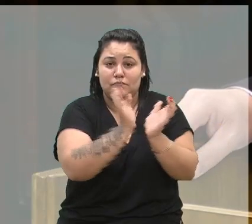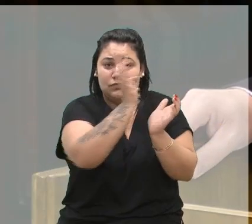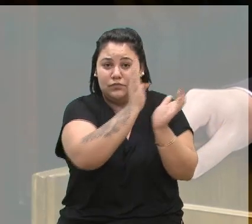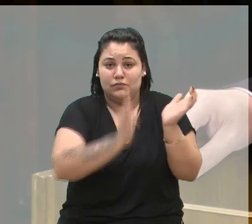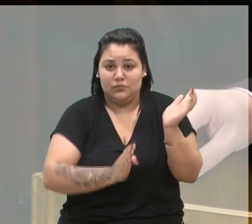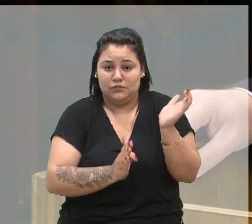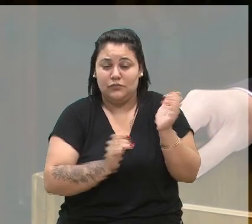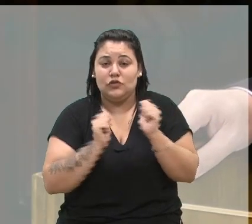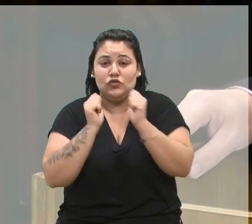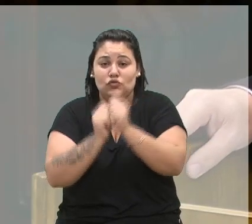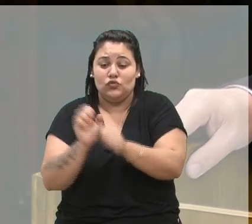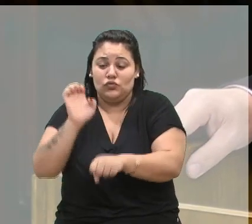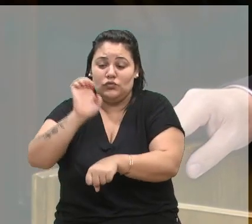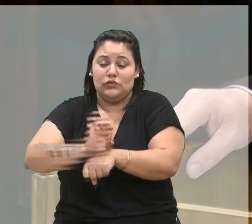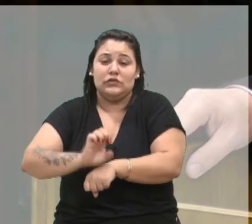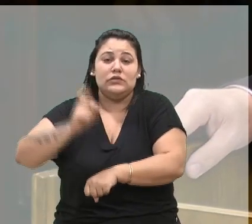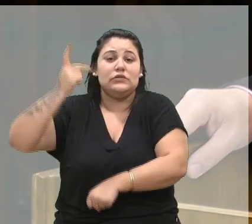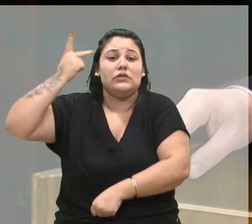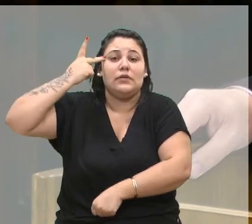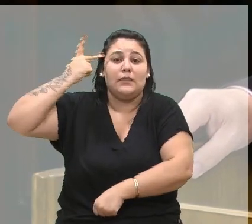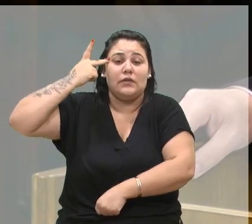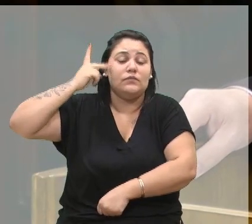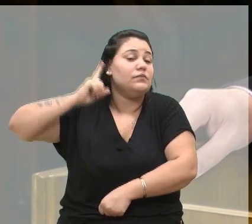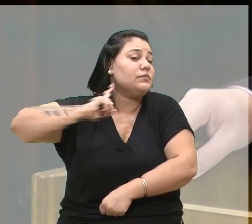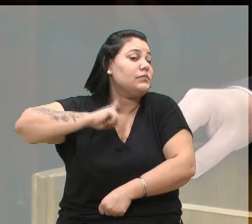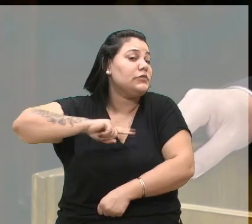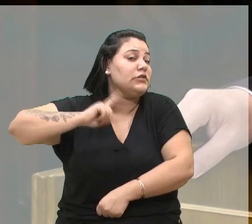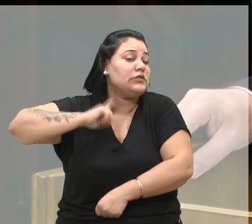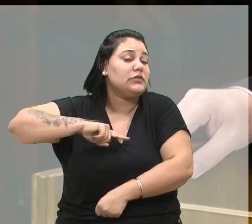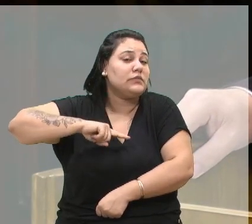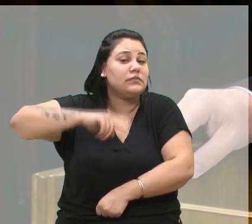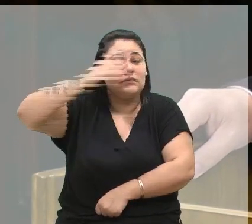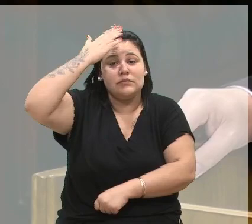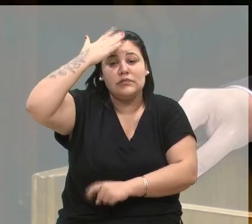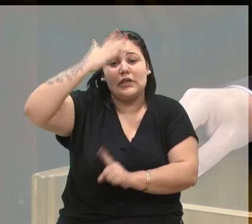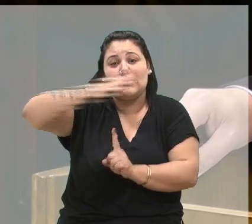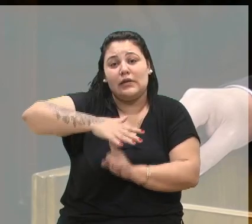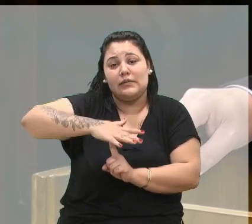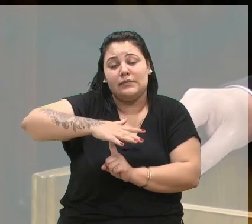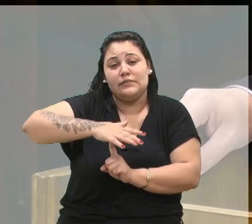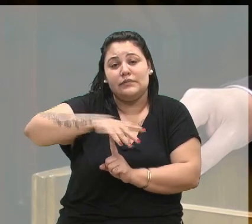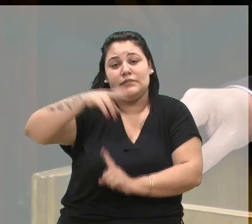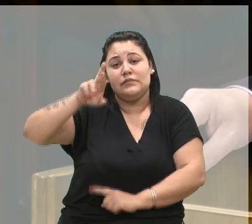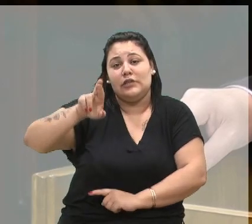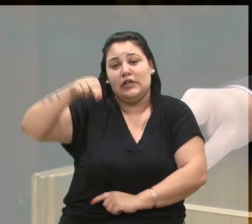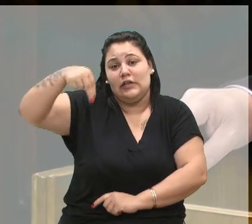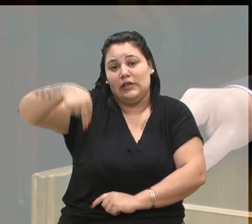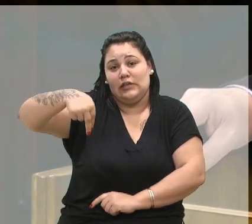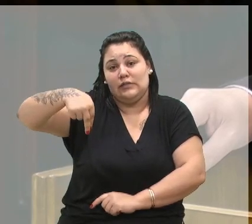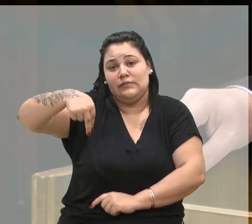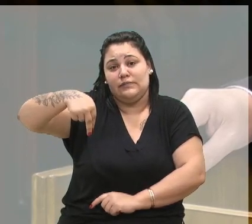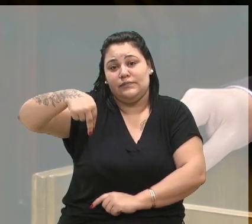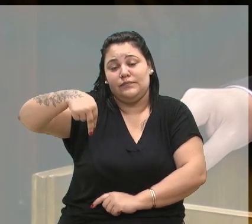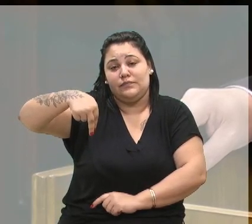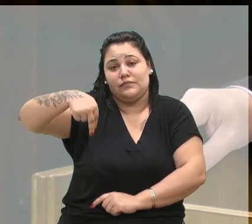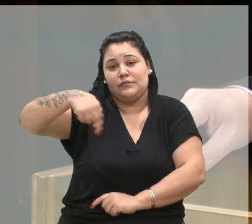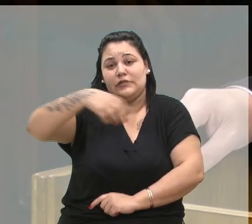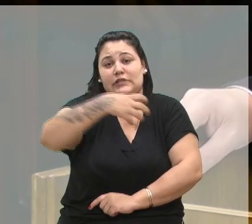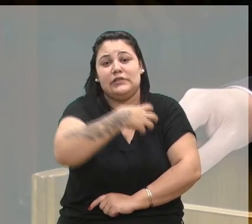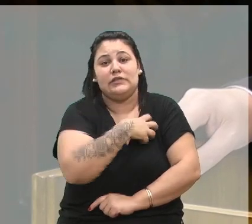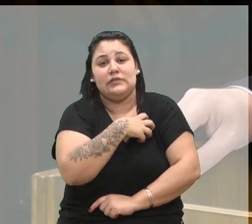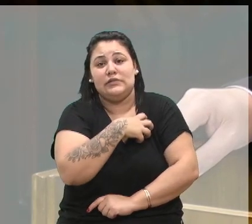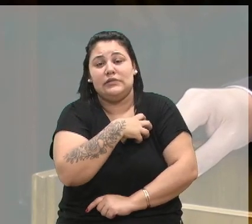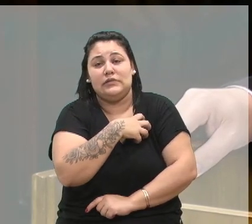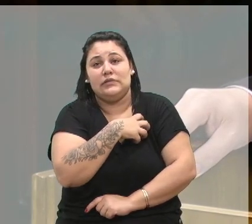juntamente com os estados de São Paulo, Minas Gerais, Paraná, Rio Grande do Norte, Ceará, Paraíba, Mato